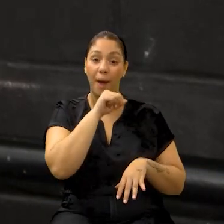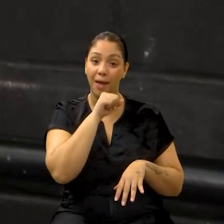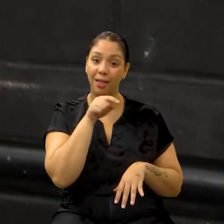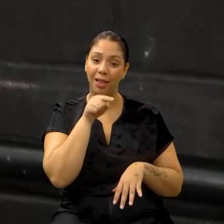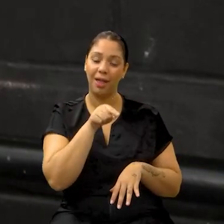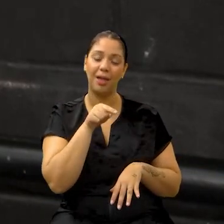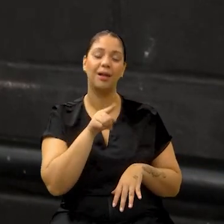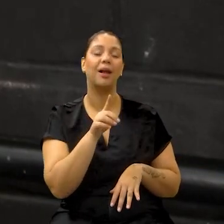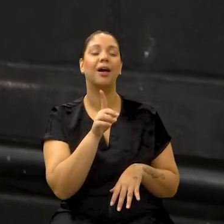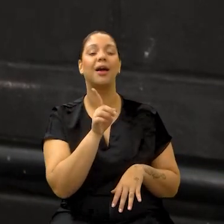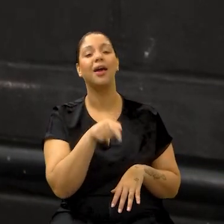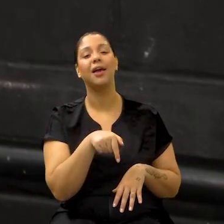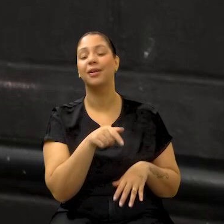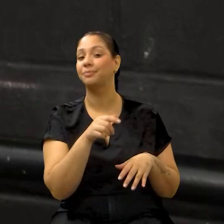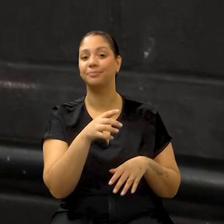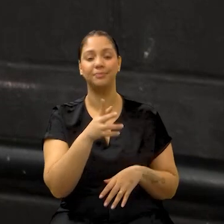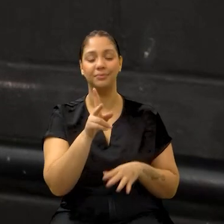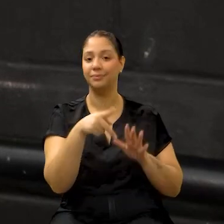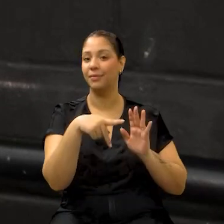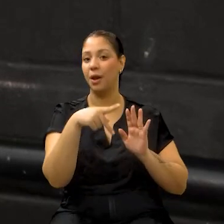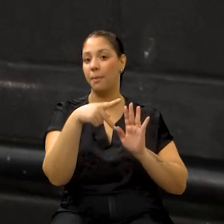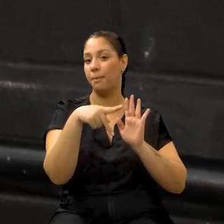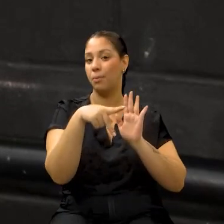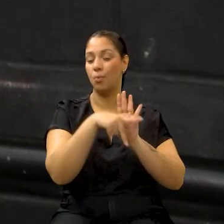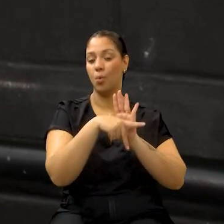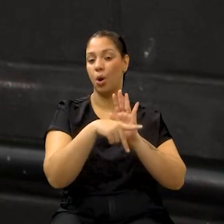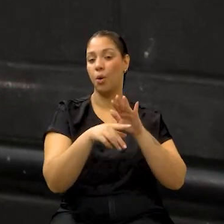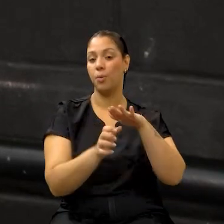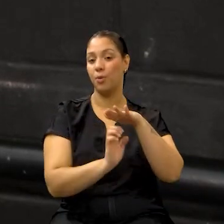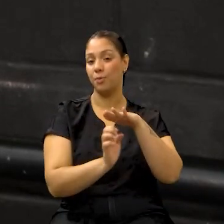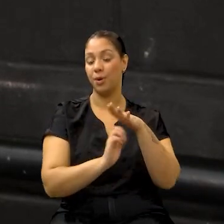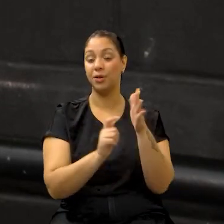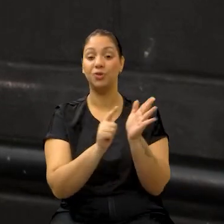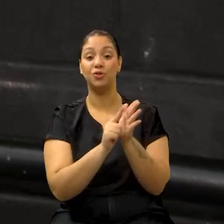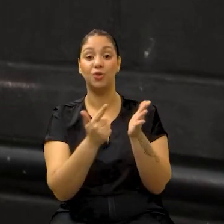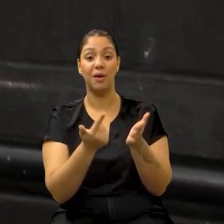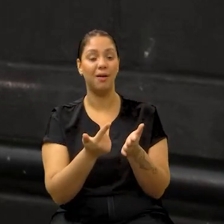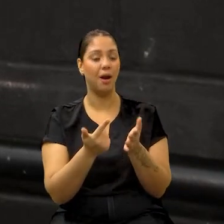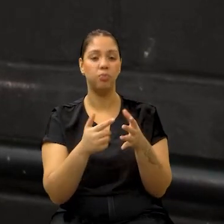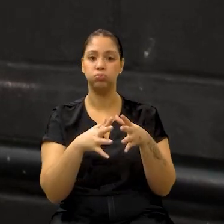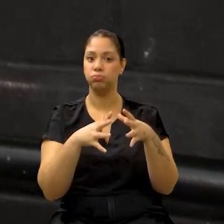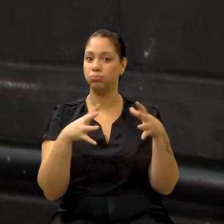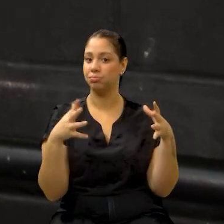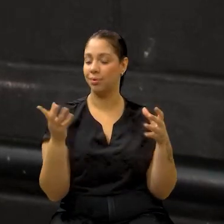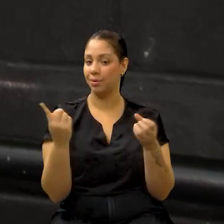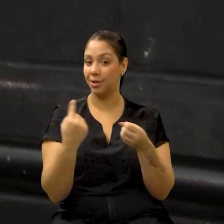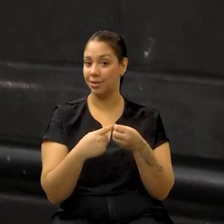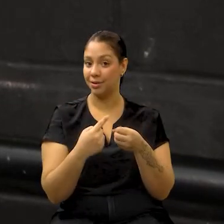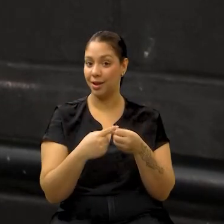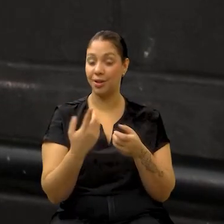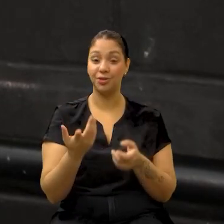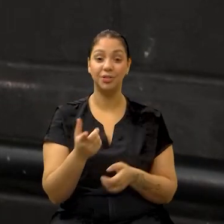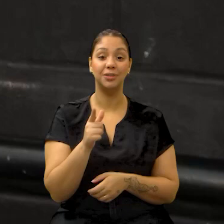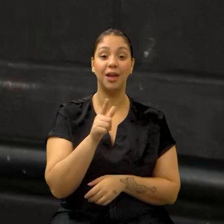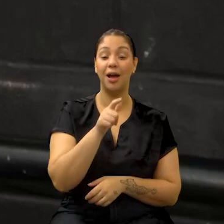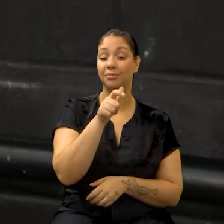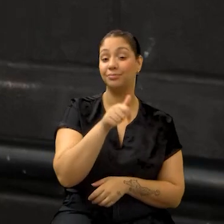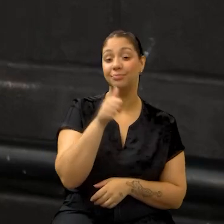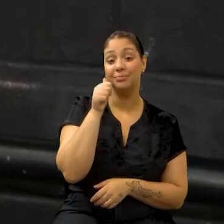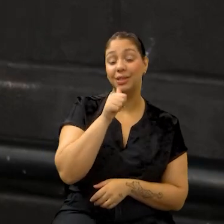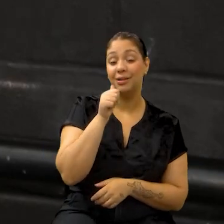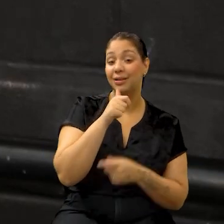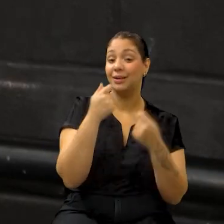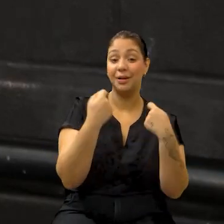de maior circulação no Brasil. Então, ela é uma garota muito nova que, por um acaso do